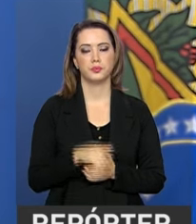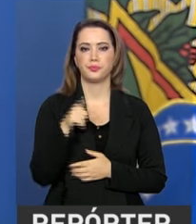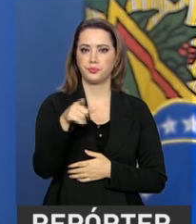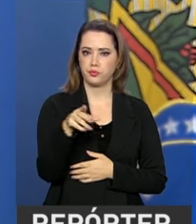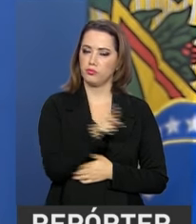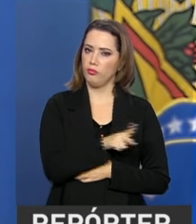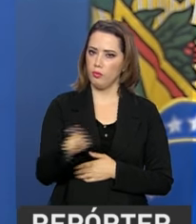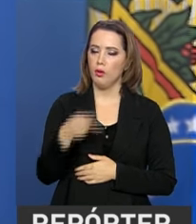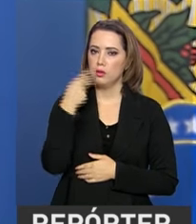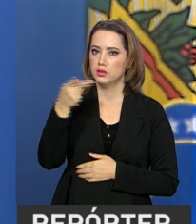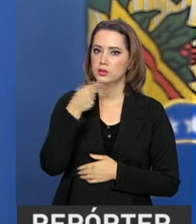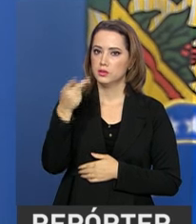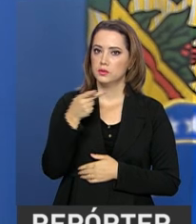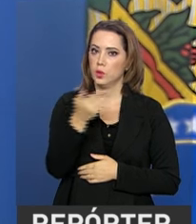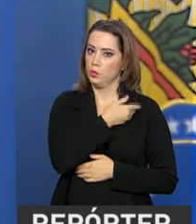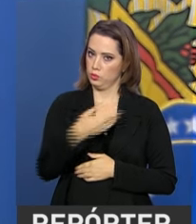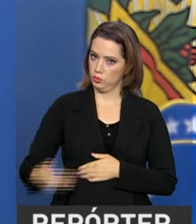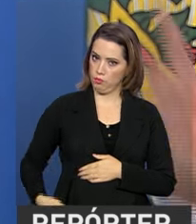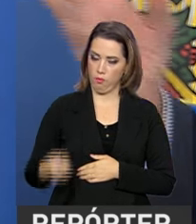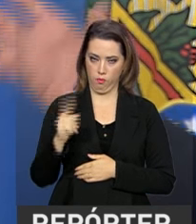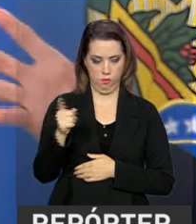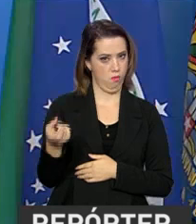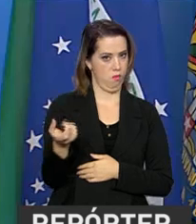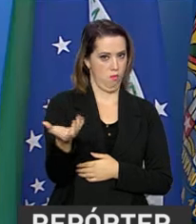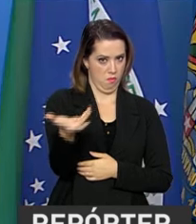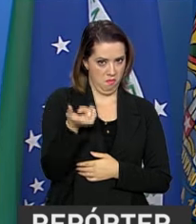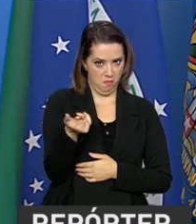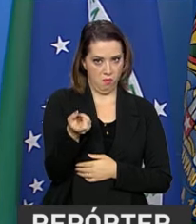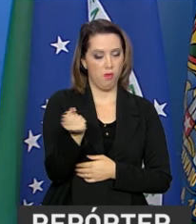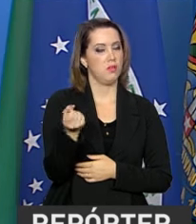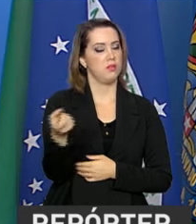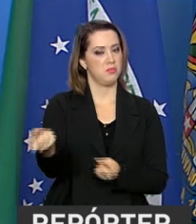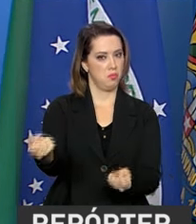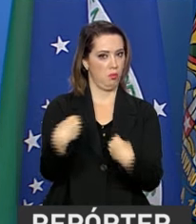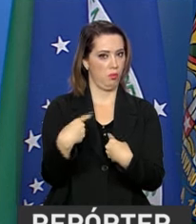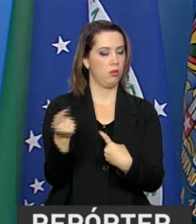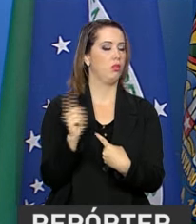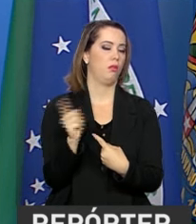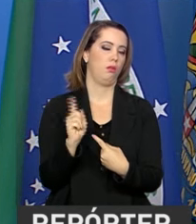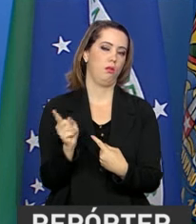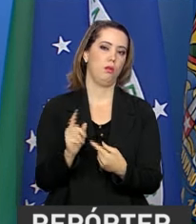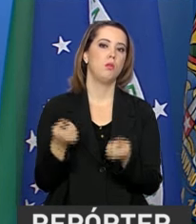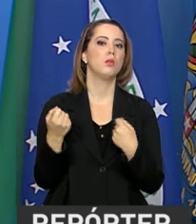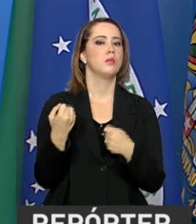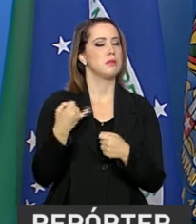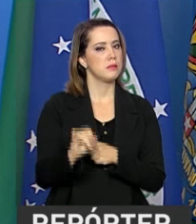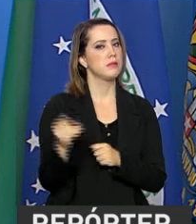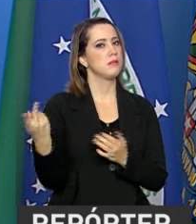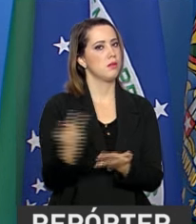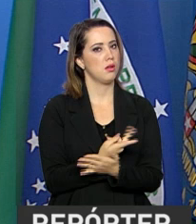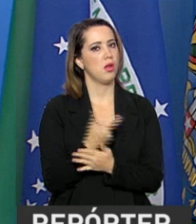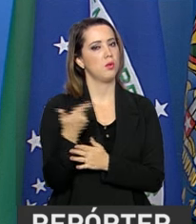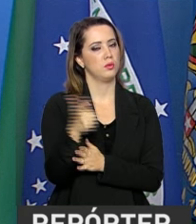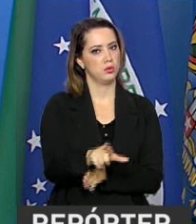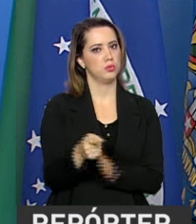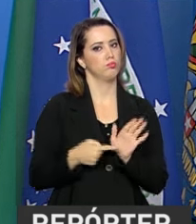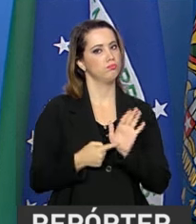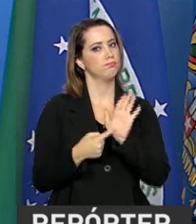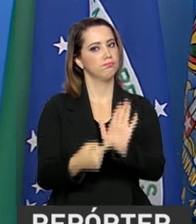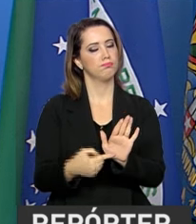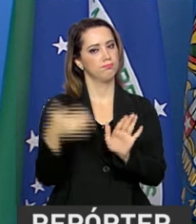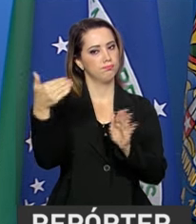disse que o governo não vai tolerar declarações desse tom e que quando surgirem afirmações dessa natureza, virá a público